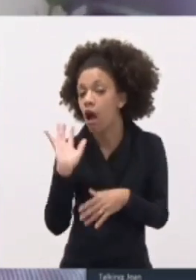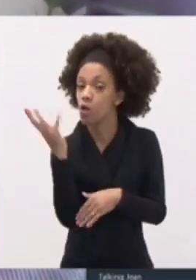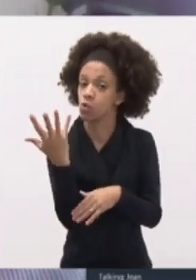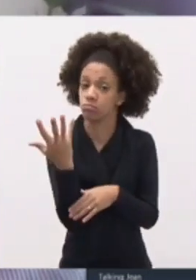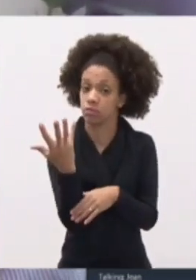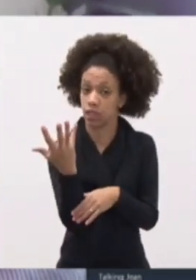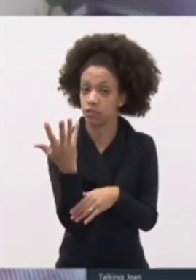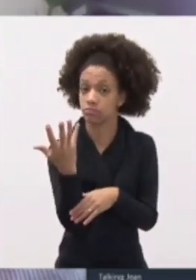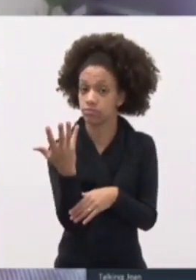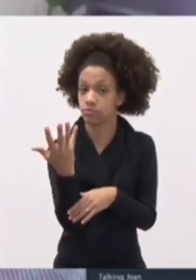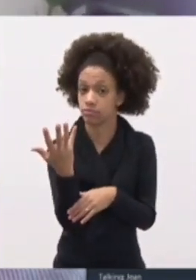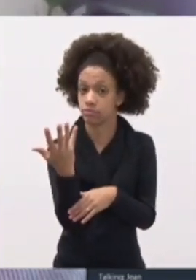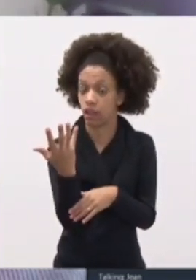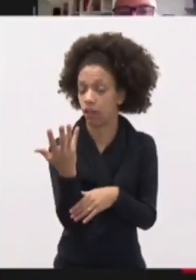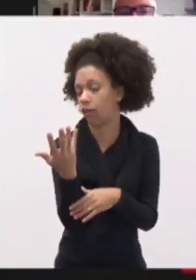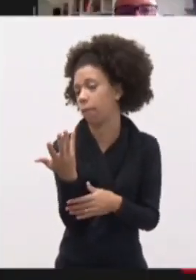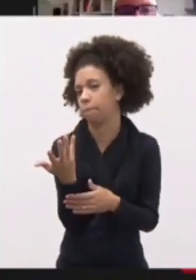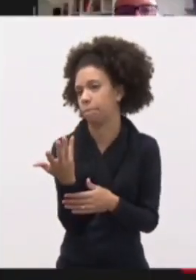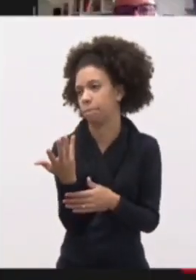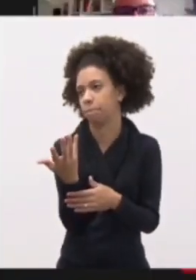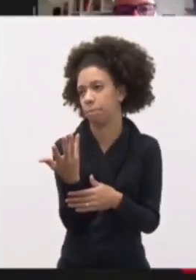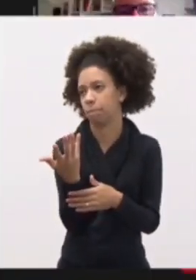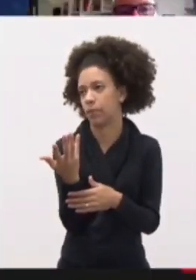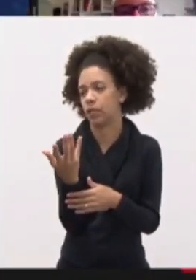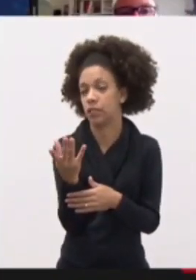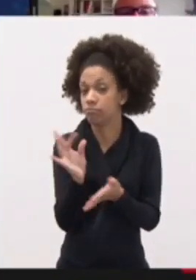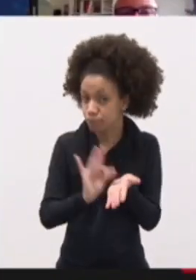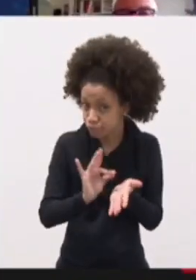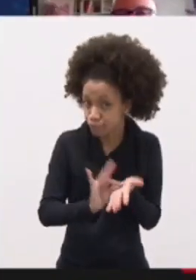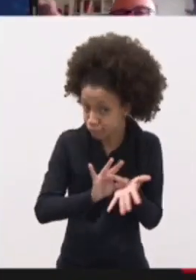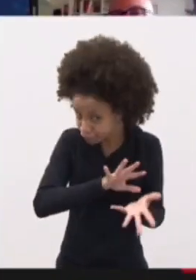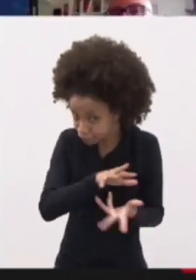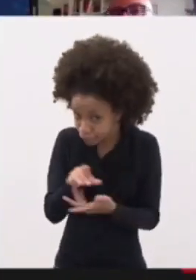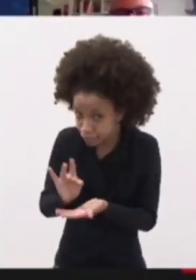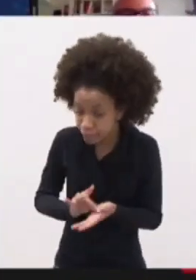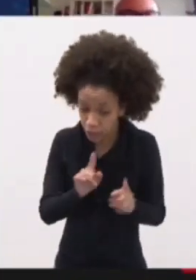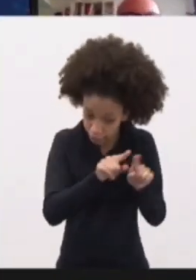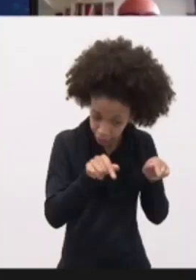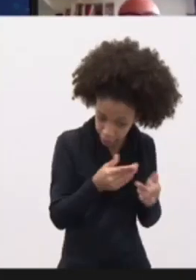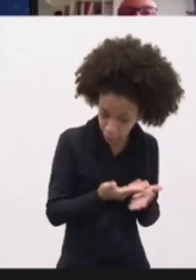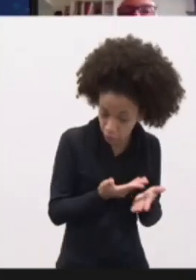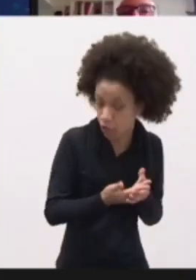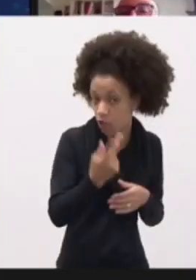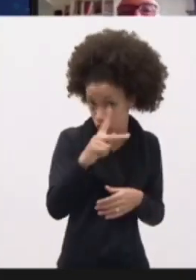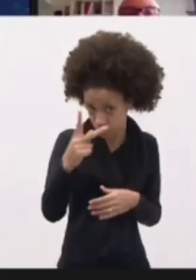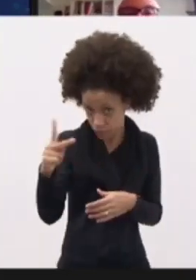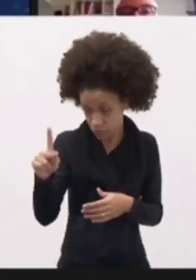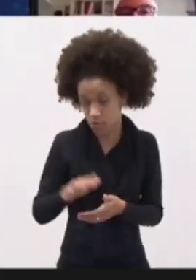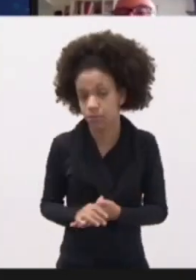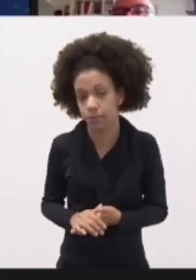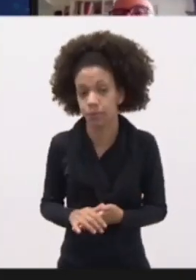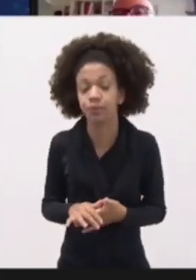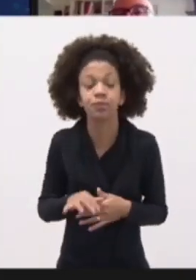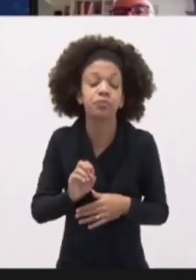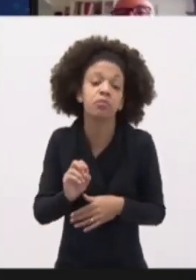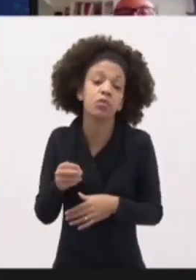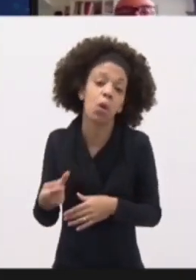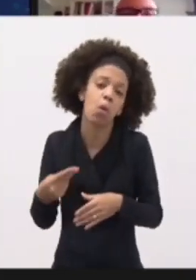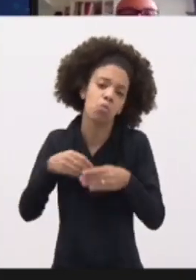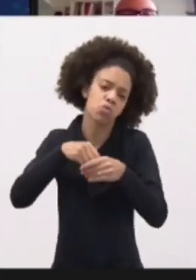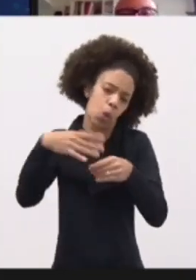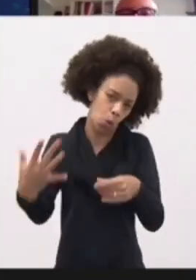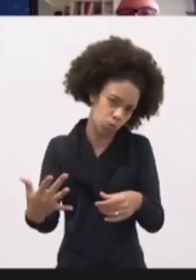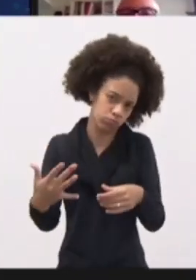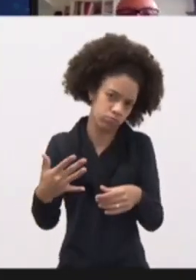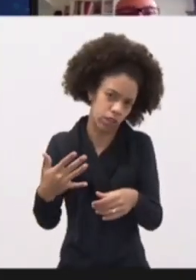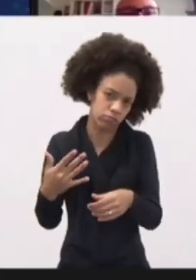essas interações no mundo real, né? Na sala de aula de vocês ou nesses contextos de ensino remoto que a